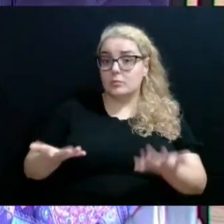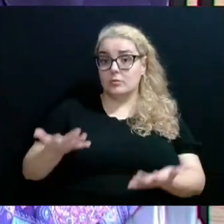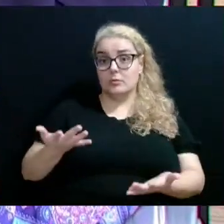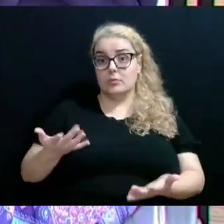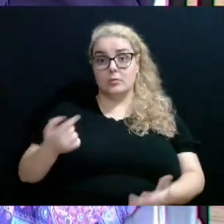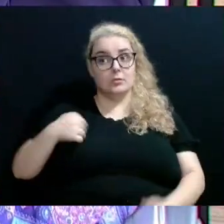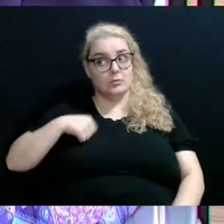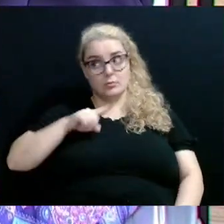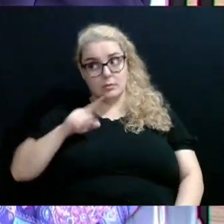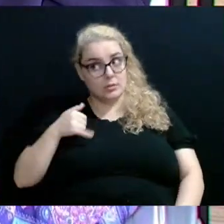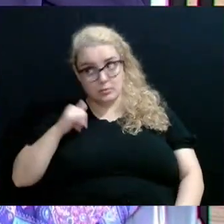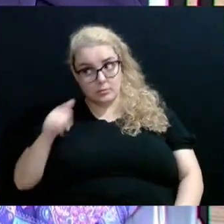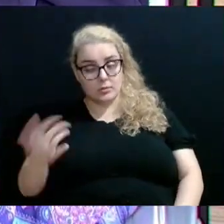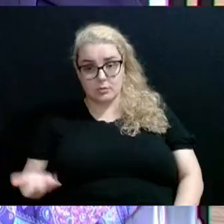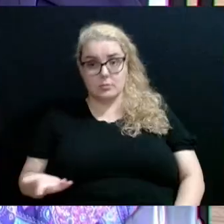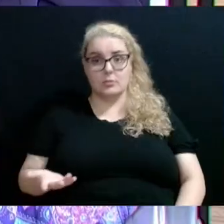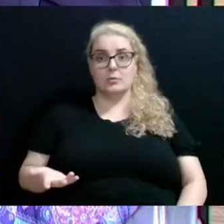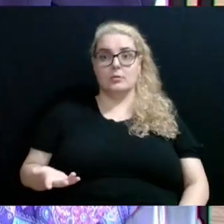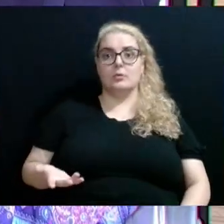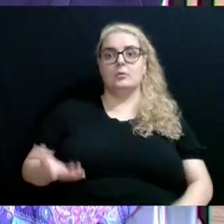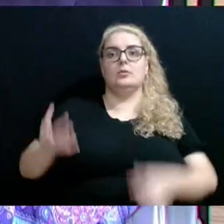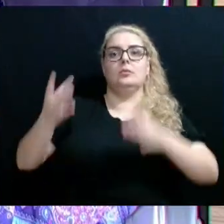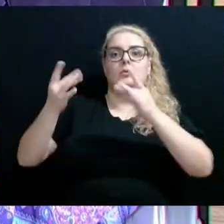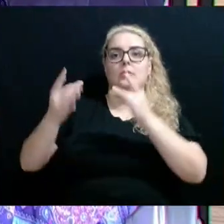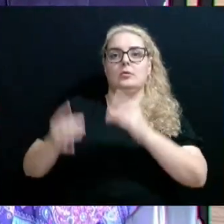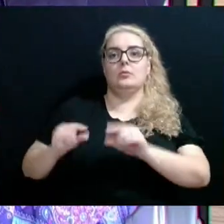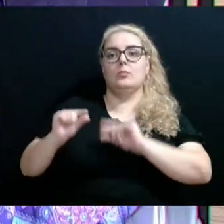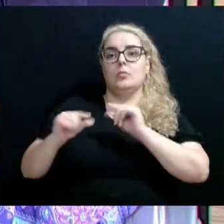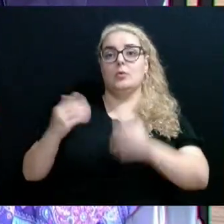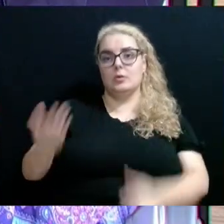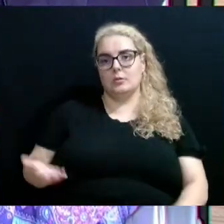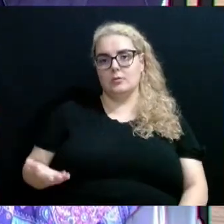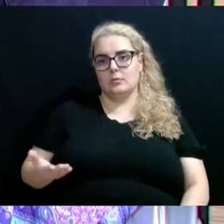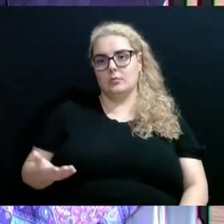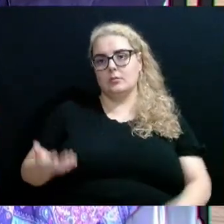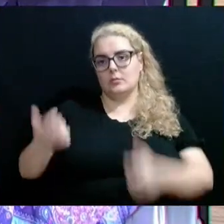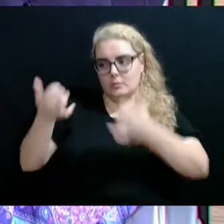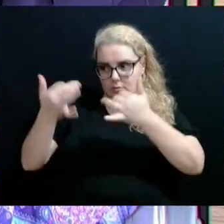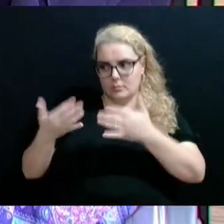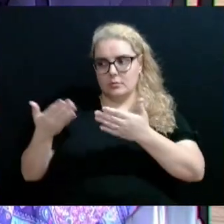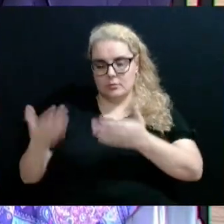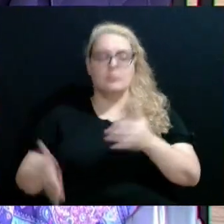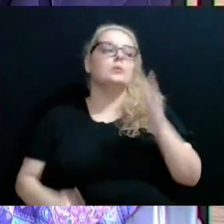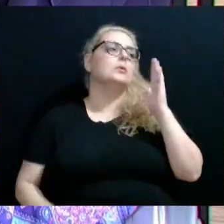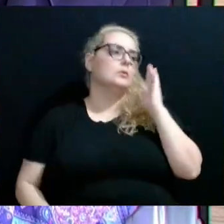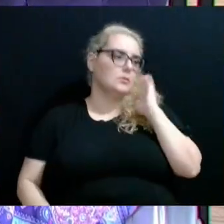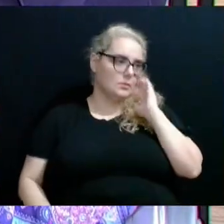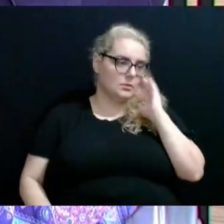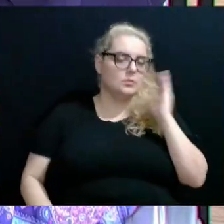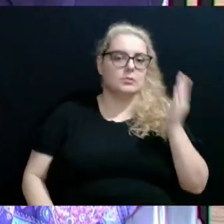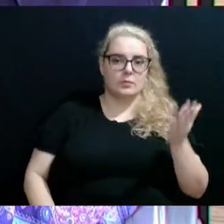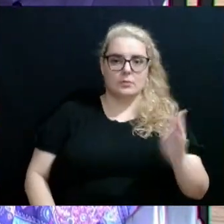falar. Aí você vai me descrever um pouquinho de você, eu vou te orientar. Tá? Então, assim, por